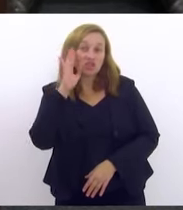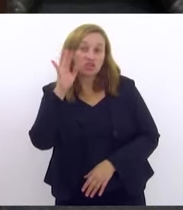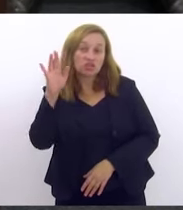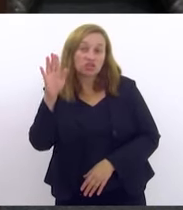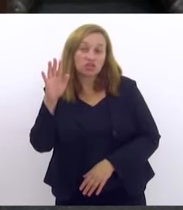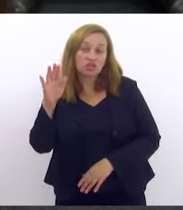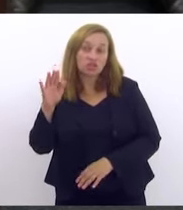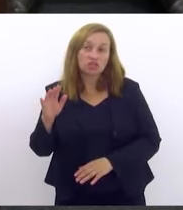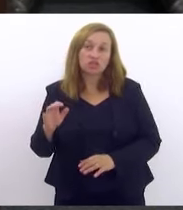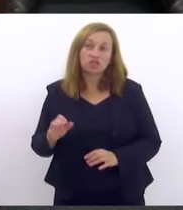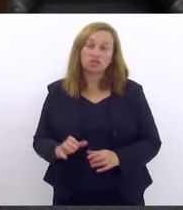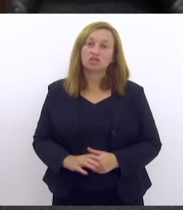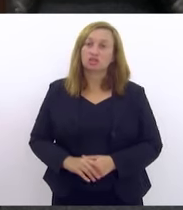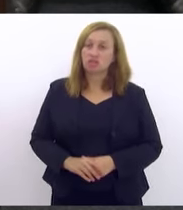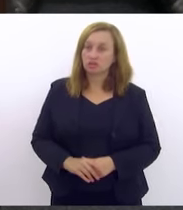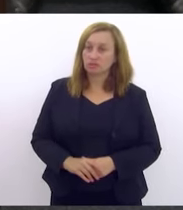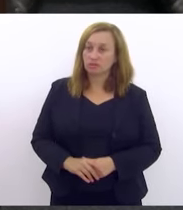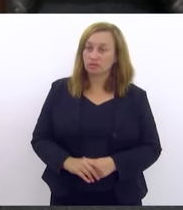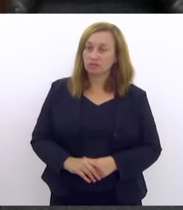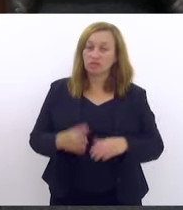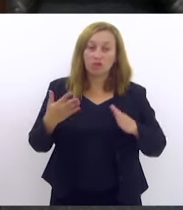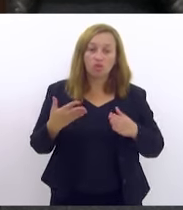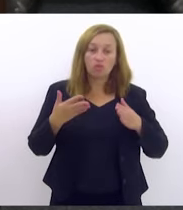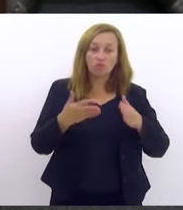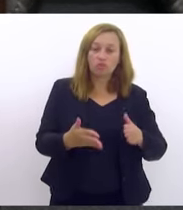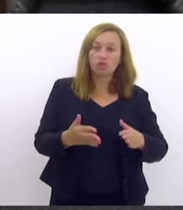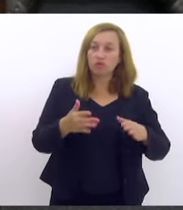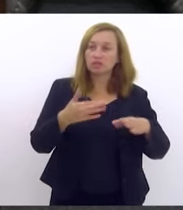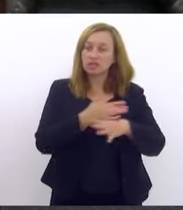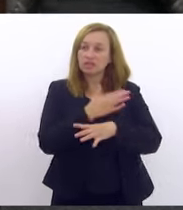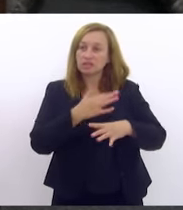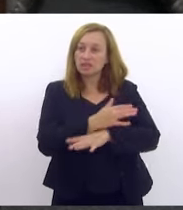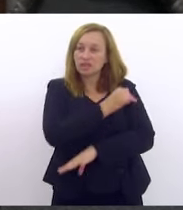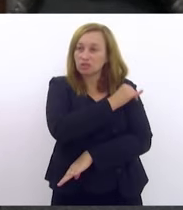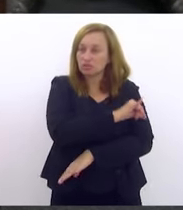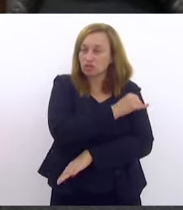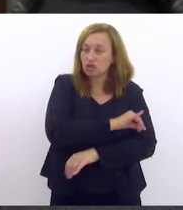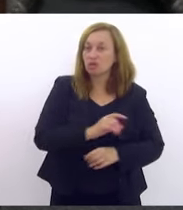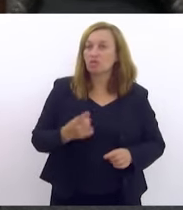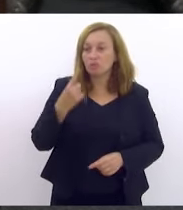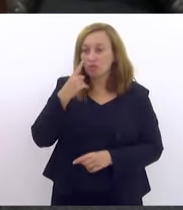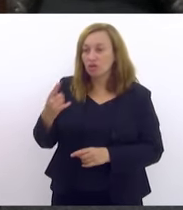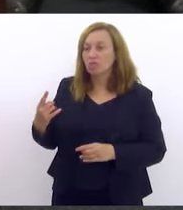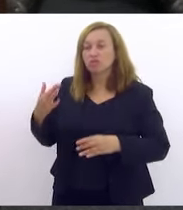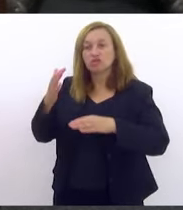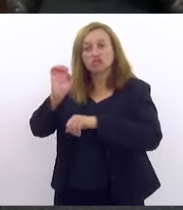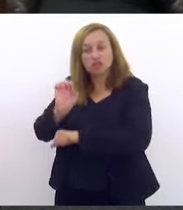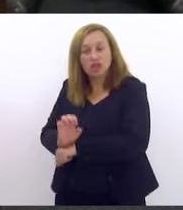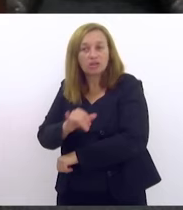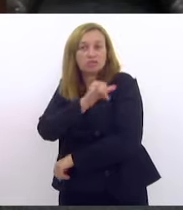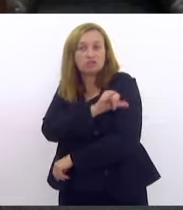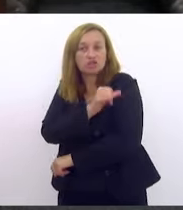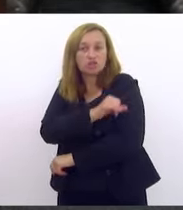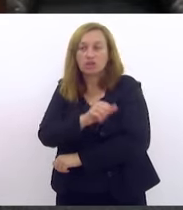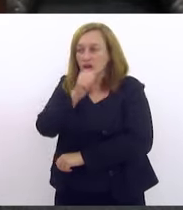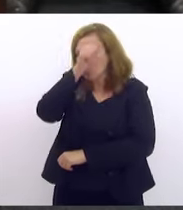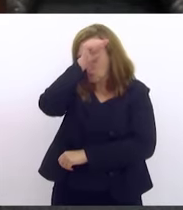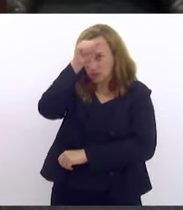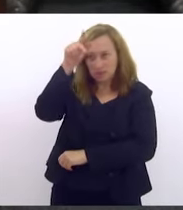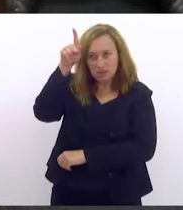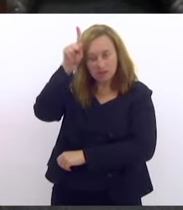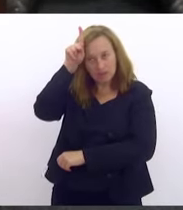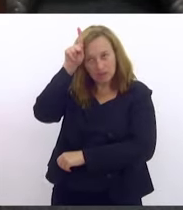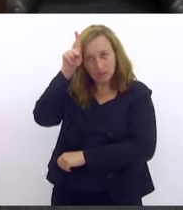foco da cidade do Rio de Janeiro, vamos trazer para o estado do Rio de Janeiro, e aí o município da